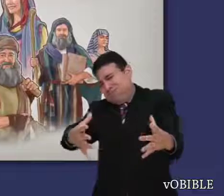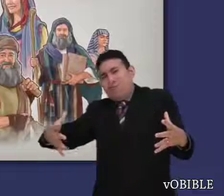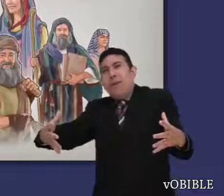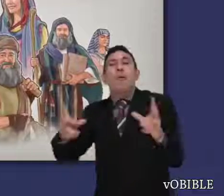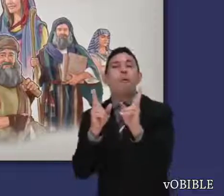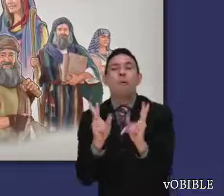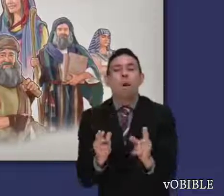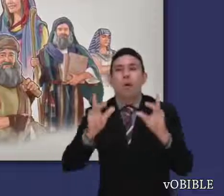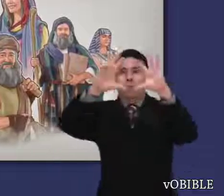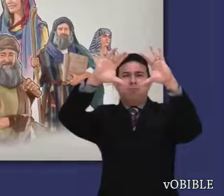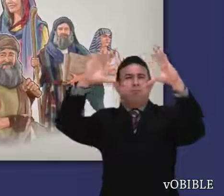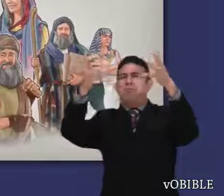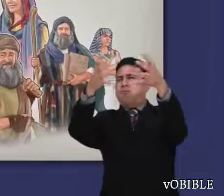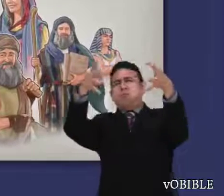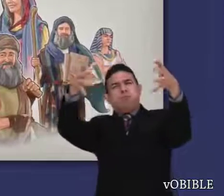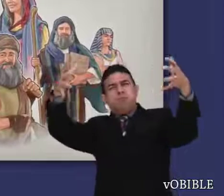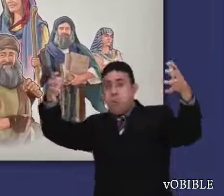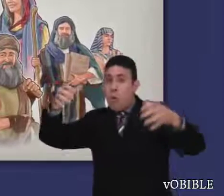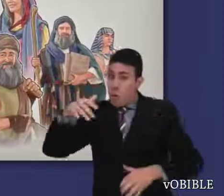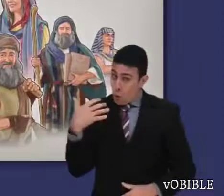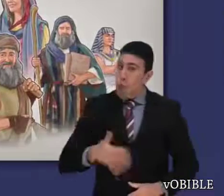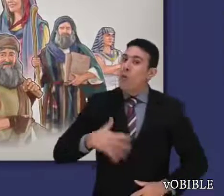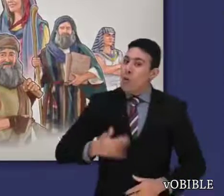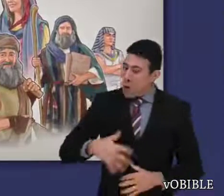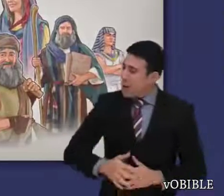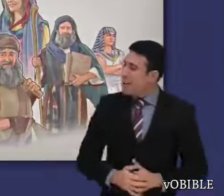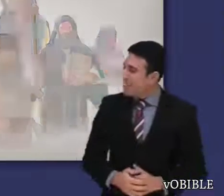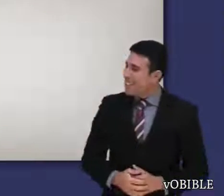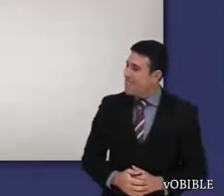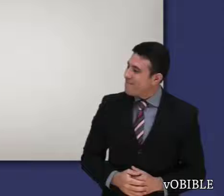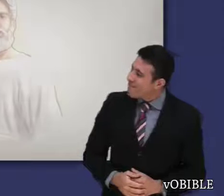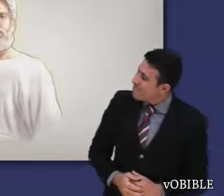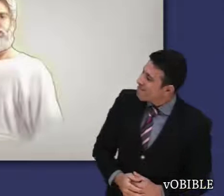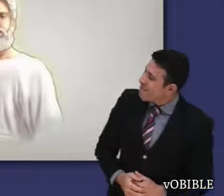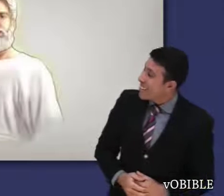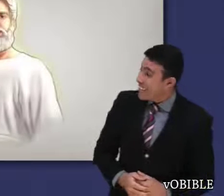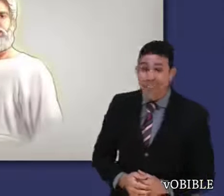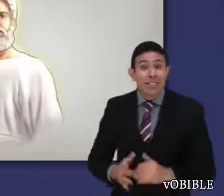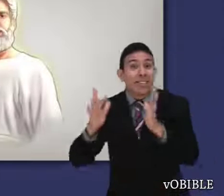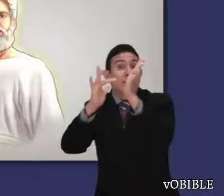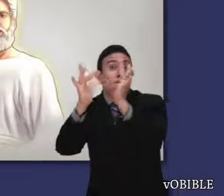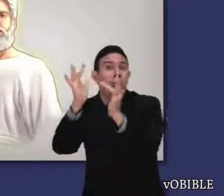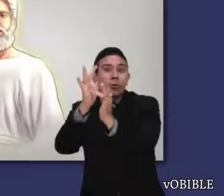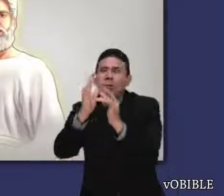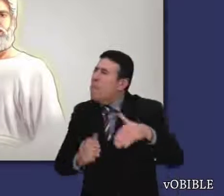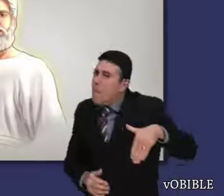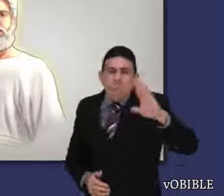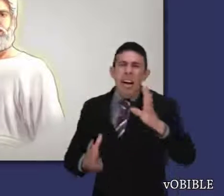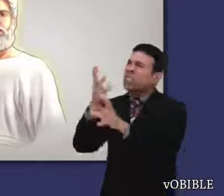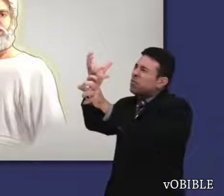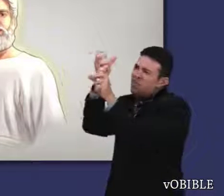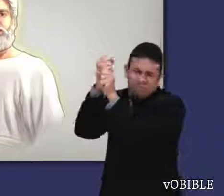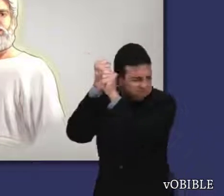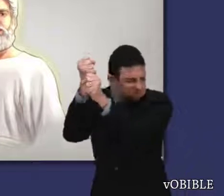testemunhas. Depois, o apóstolo chama a atenção para a maior testemunha de todas, Jesus Cristo, que é o